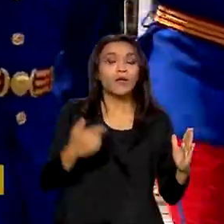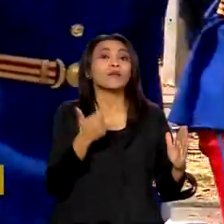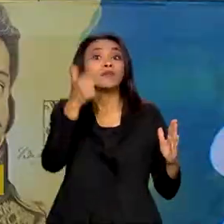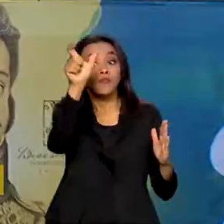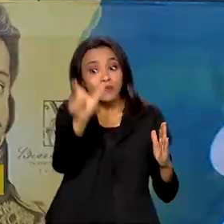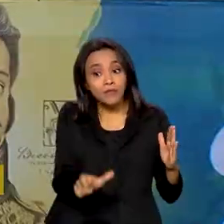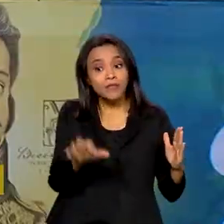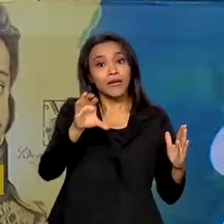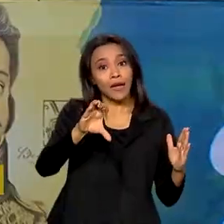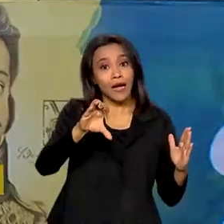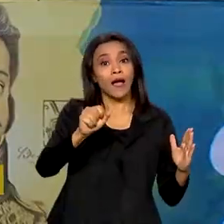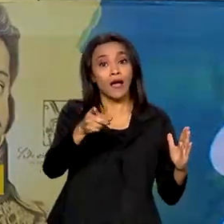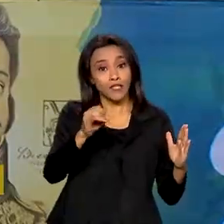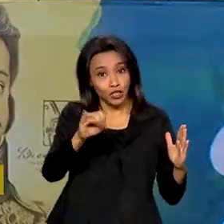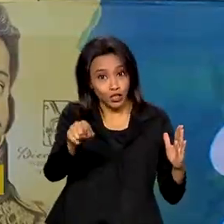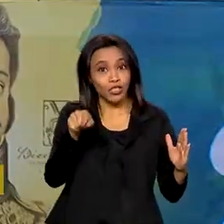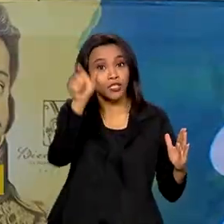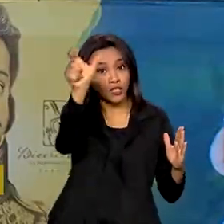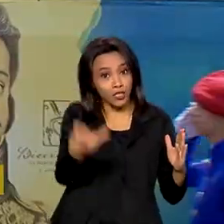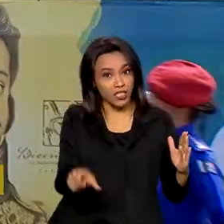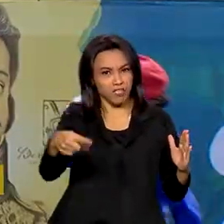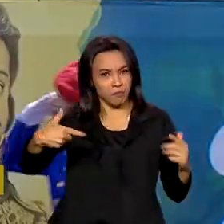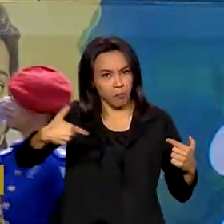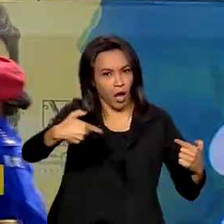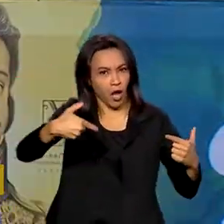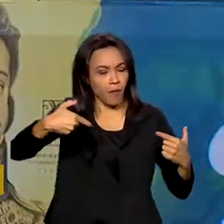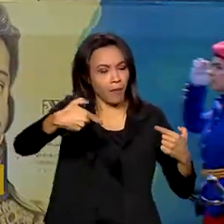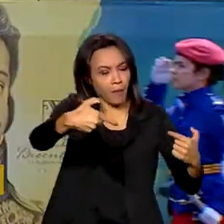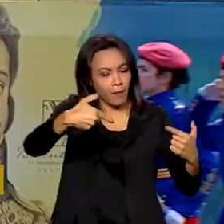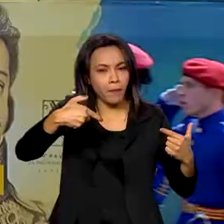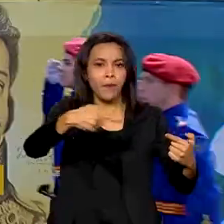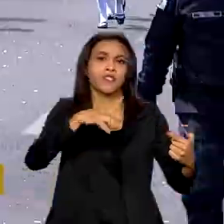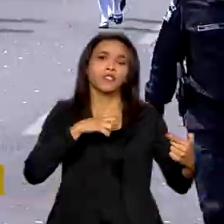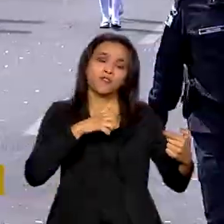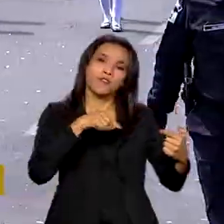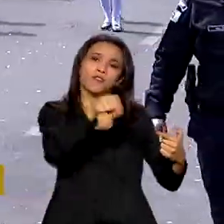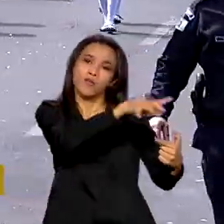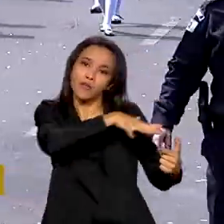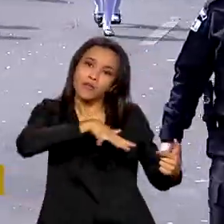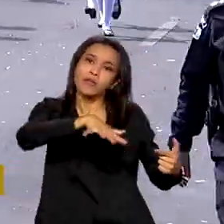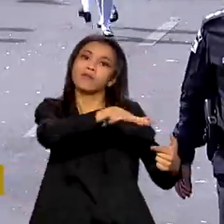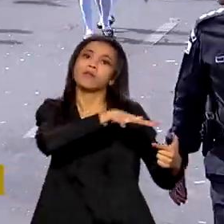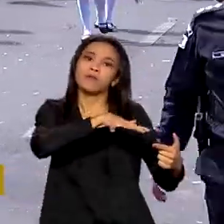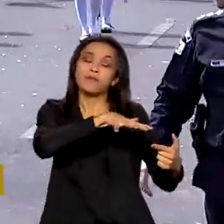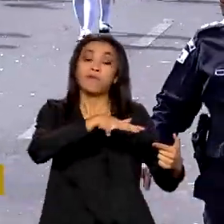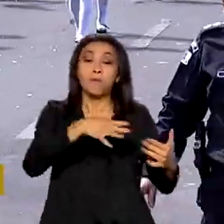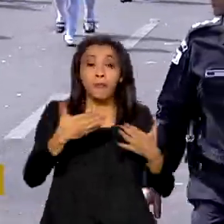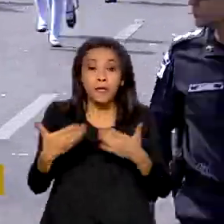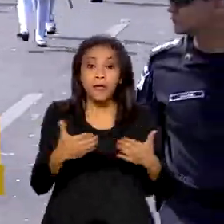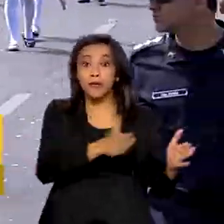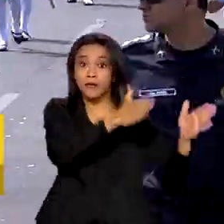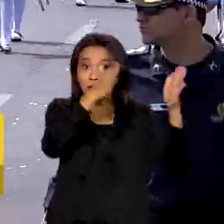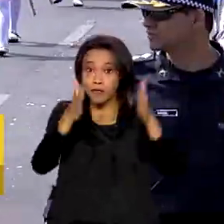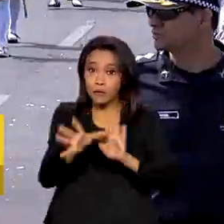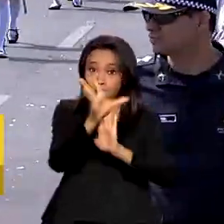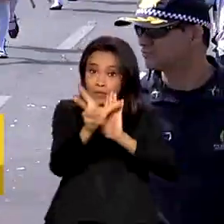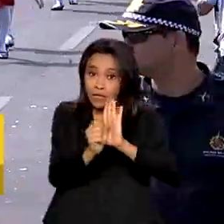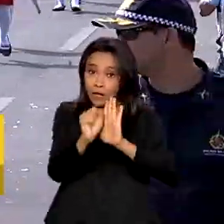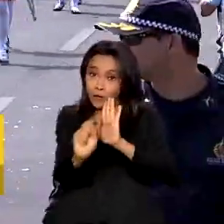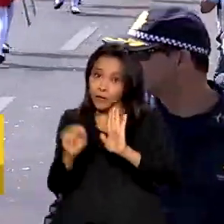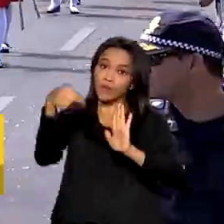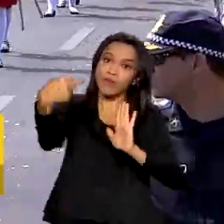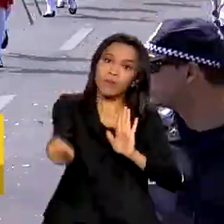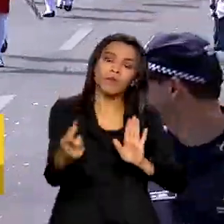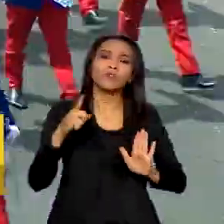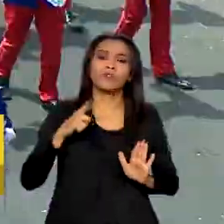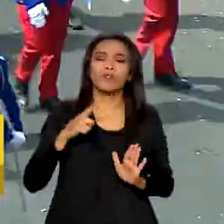destacando nesse momento, né? Destaca também a batalha da Guerra da Tríplice Aliança nesse período. E no século seguinte, né, nós tivemos